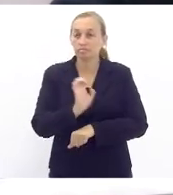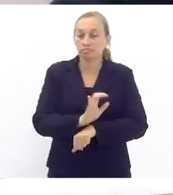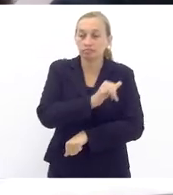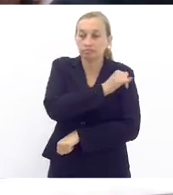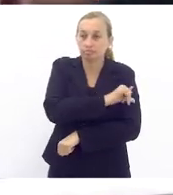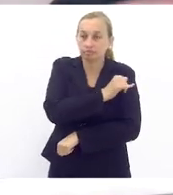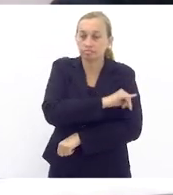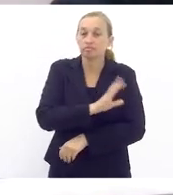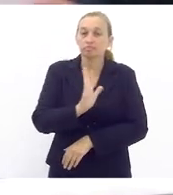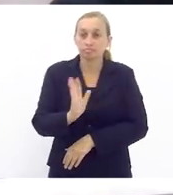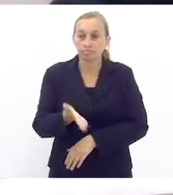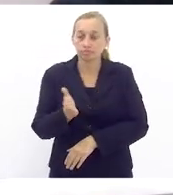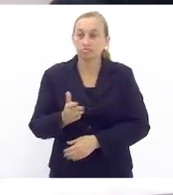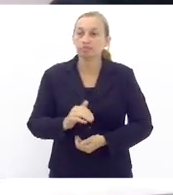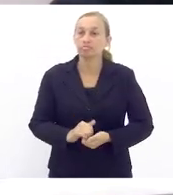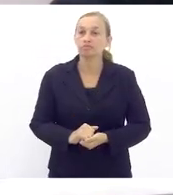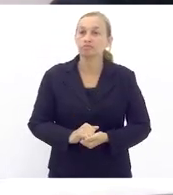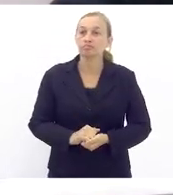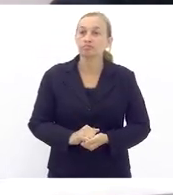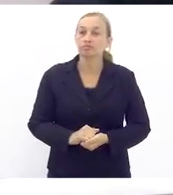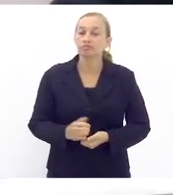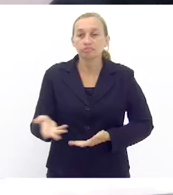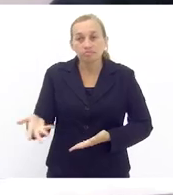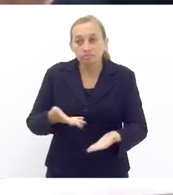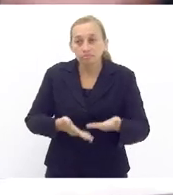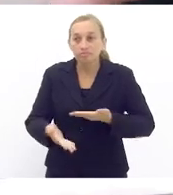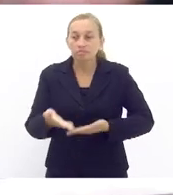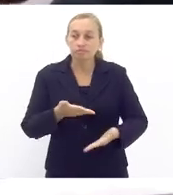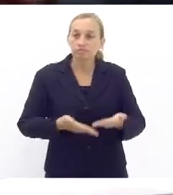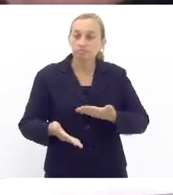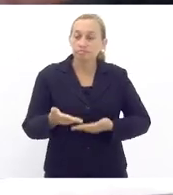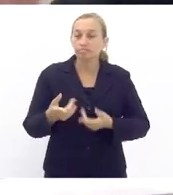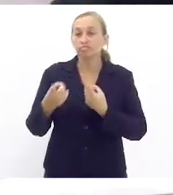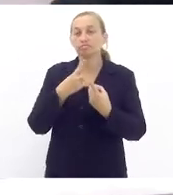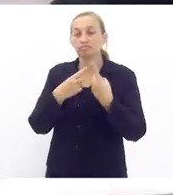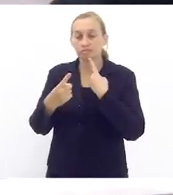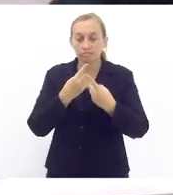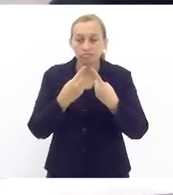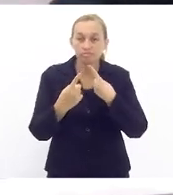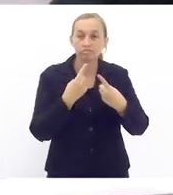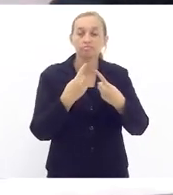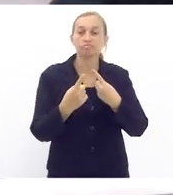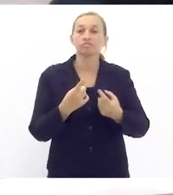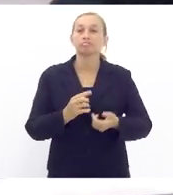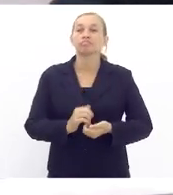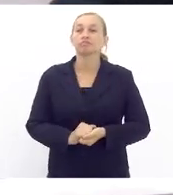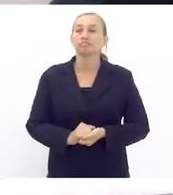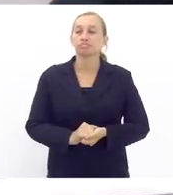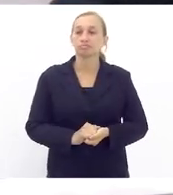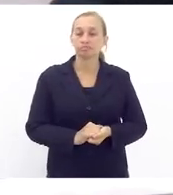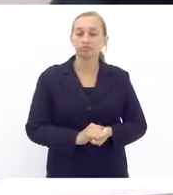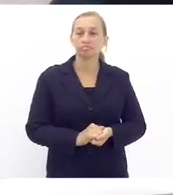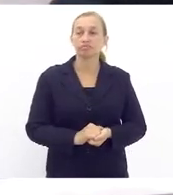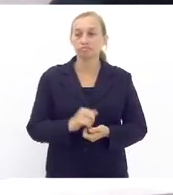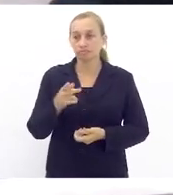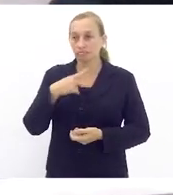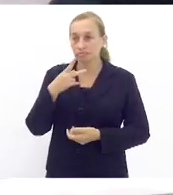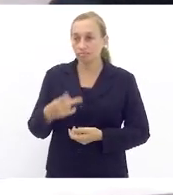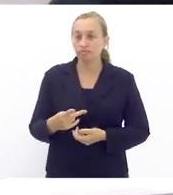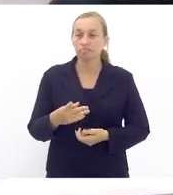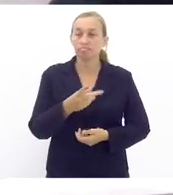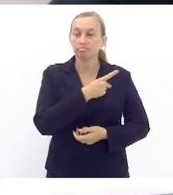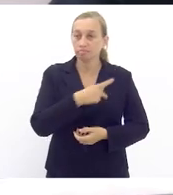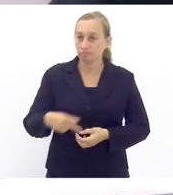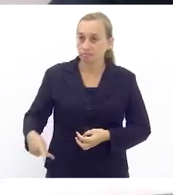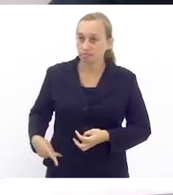Janeiro a gente já vem fazendo essa mediação e travando esse diálogo bem como apontado pela